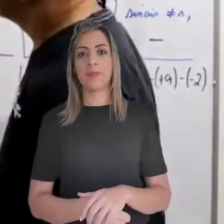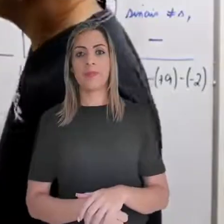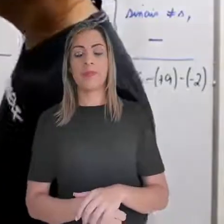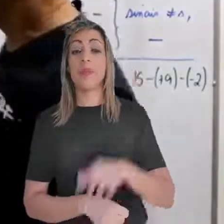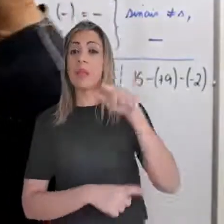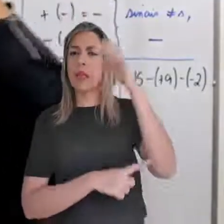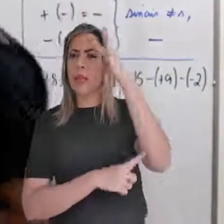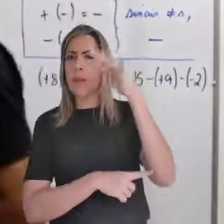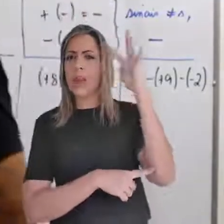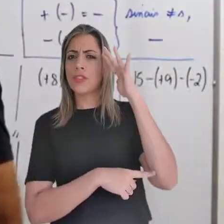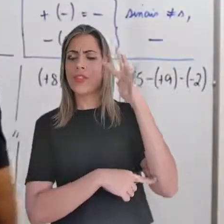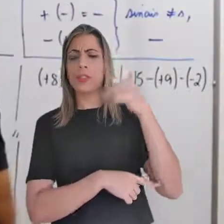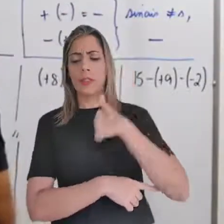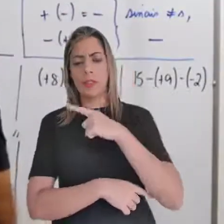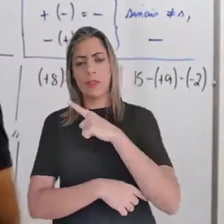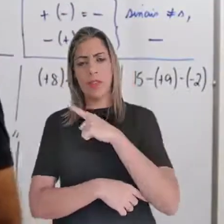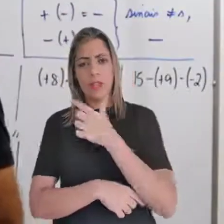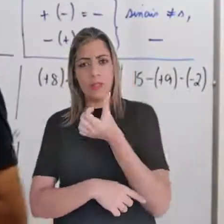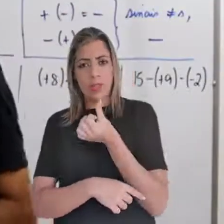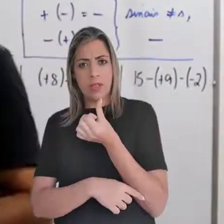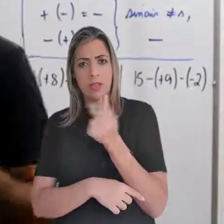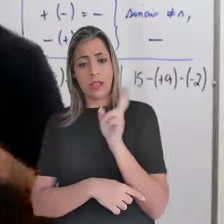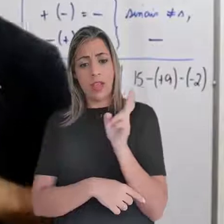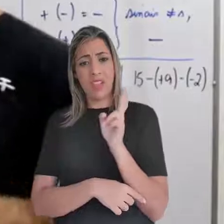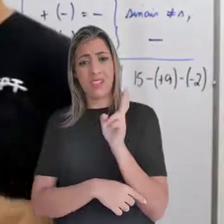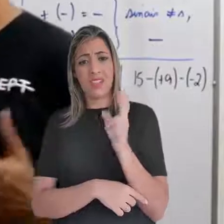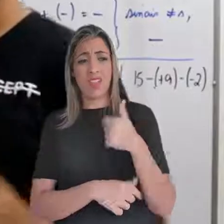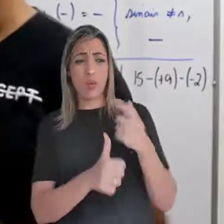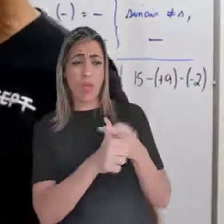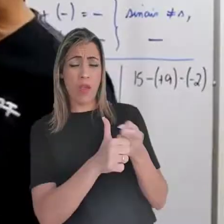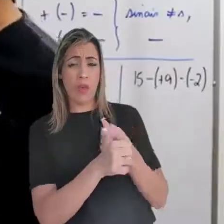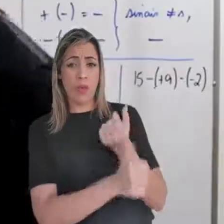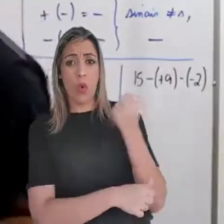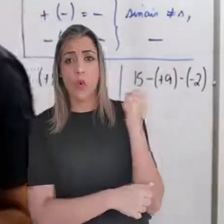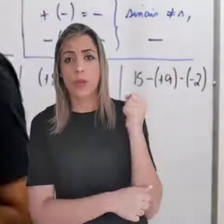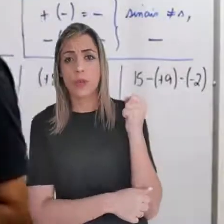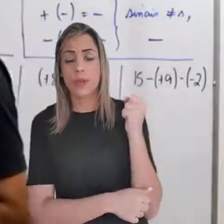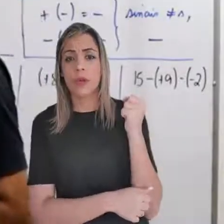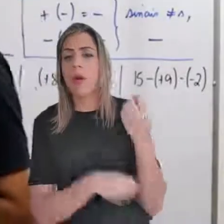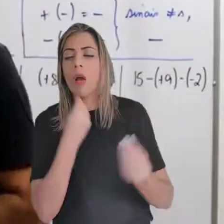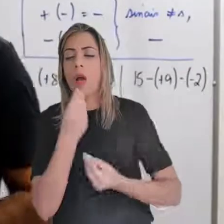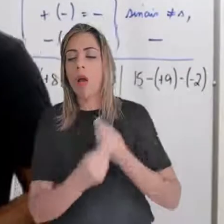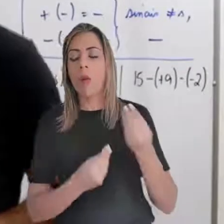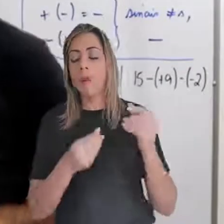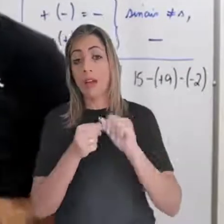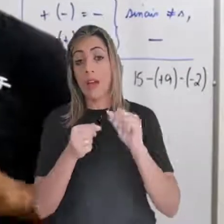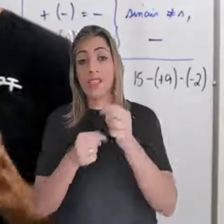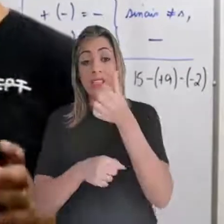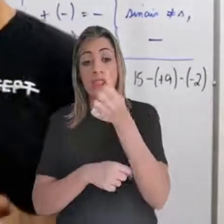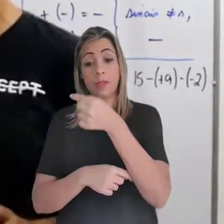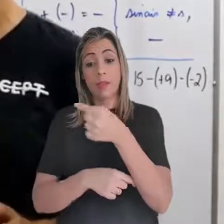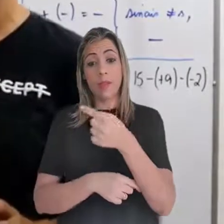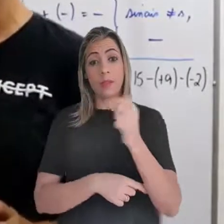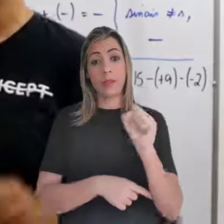Olha só, imagine que eu tenha R$6 e gastei 8. A conta aqui é 6 menos 8, mas